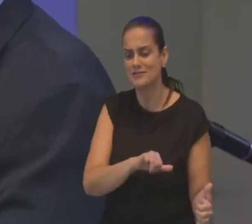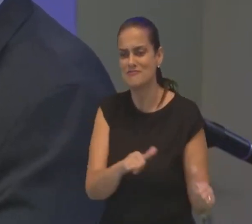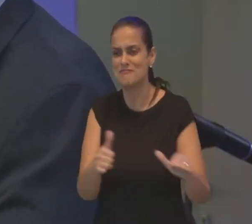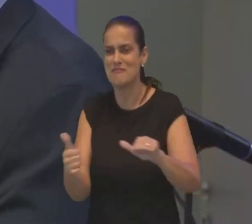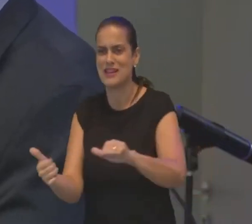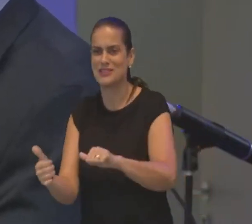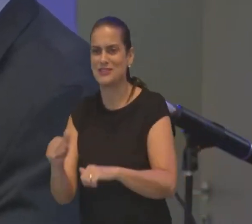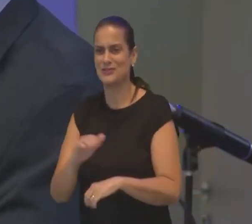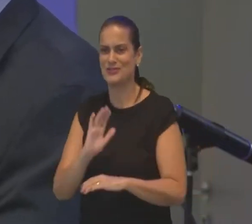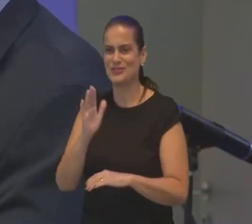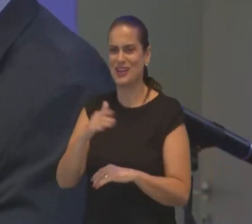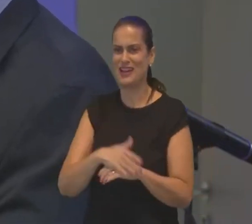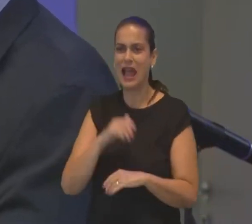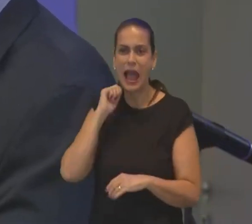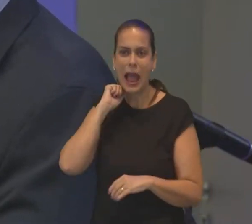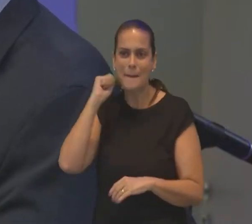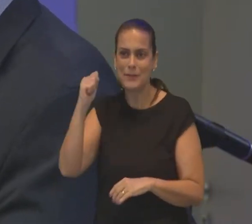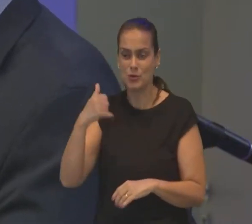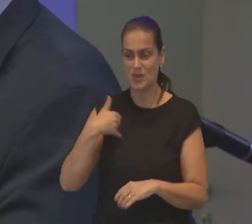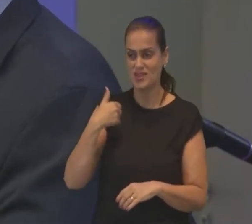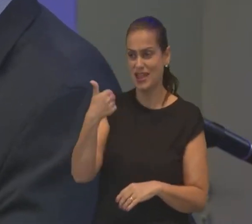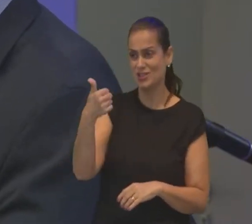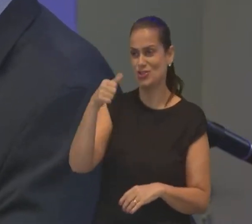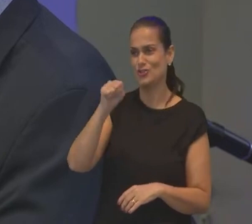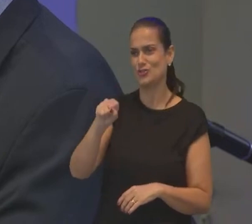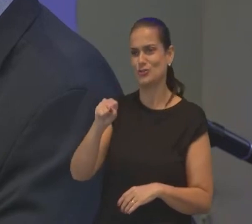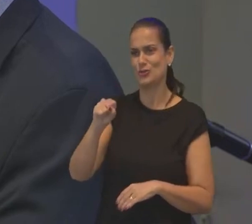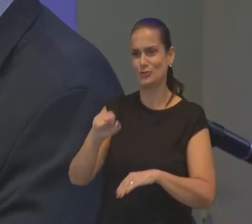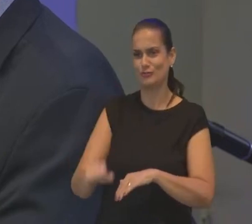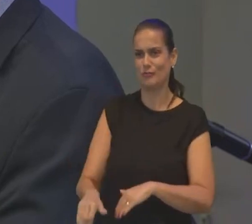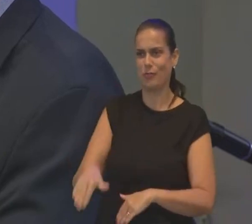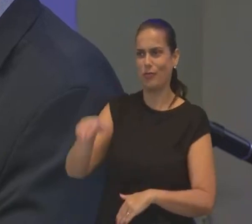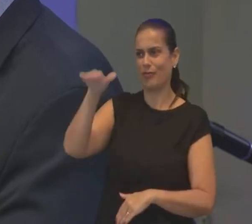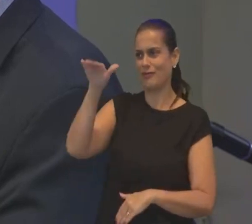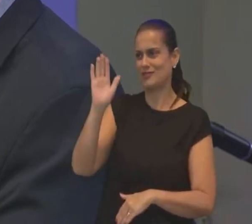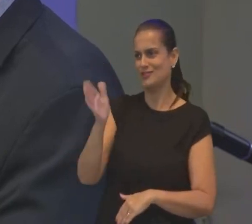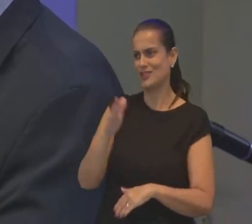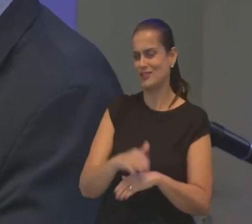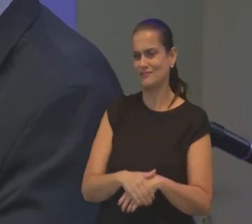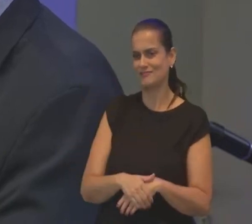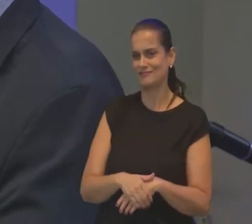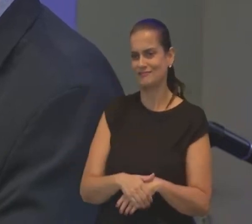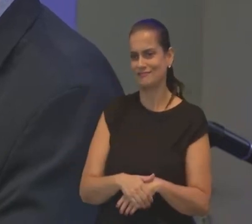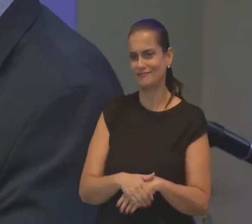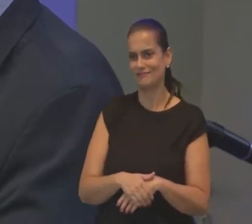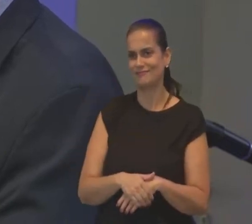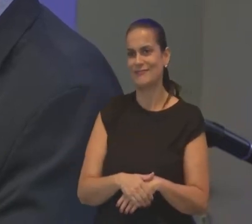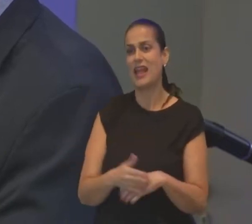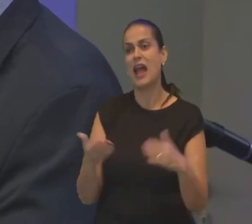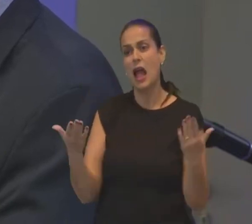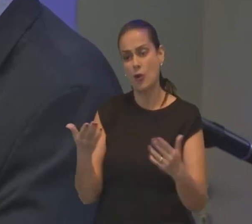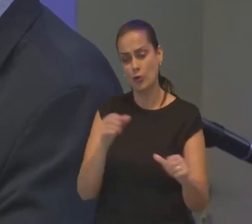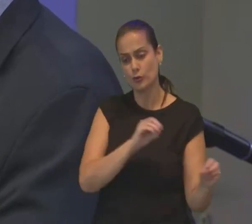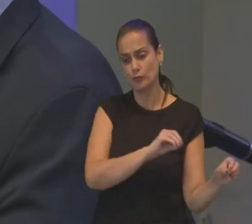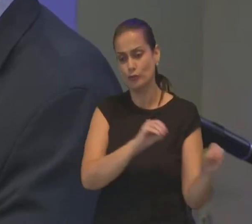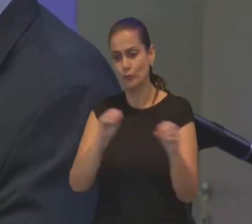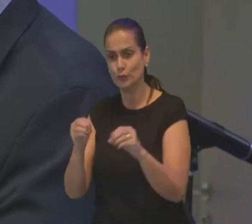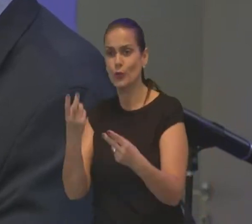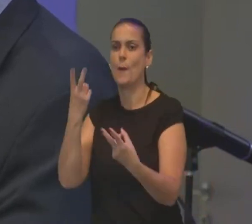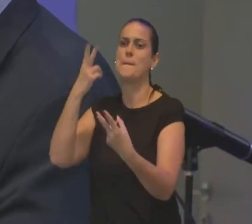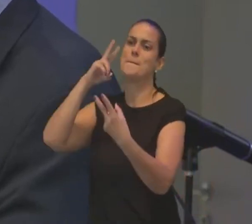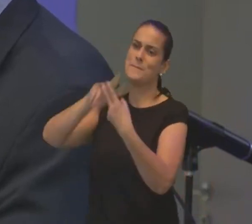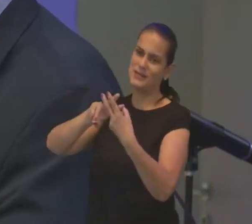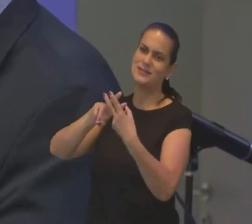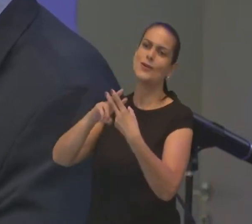abril, já com 18 anos de idade, já preso no presídio de